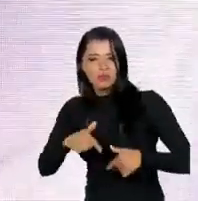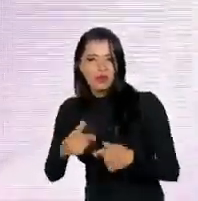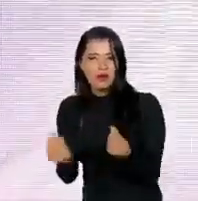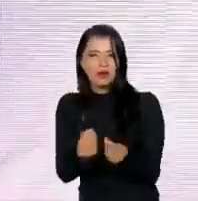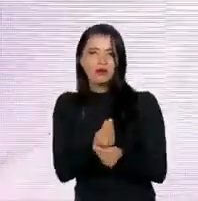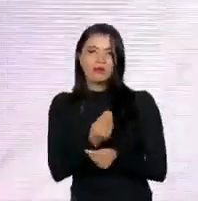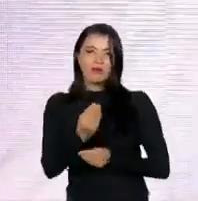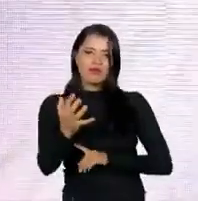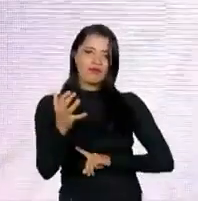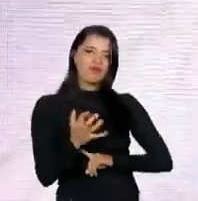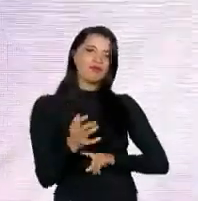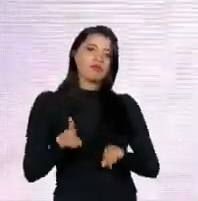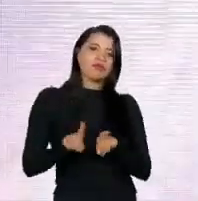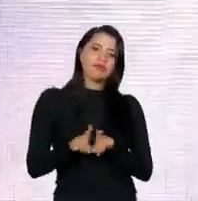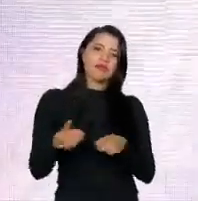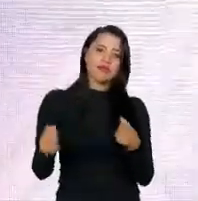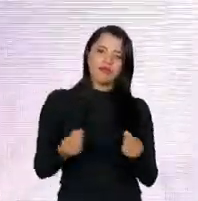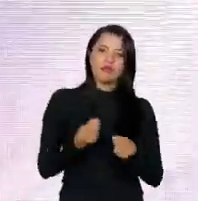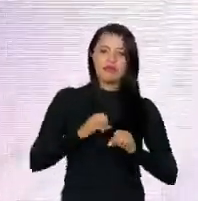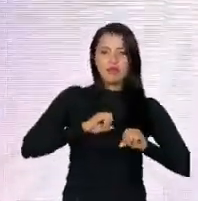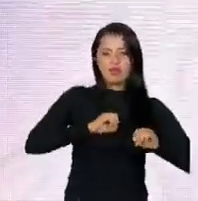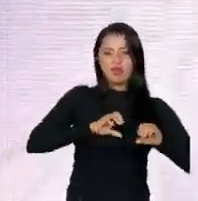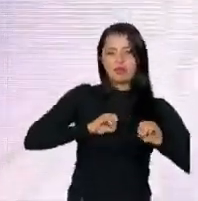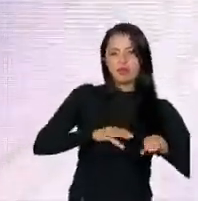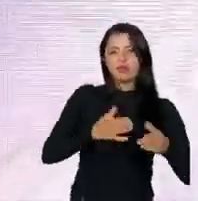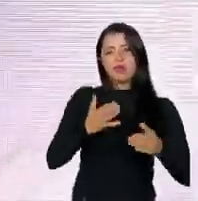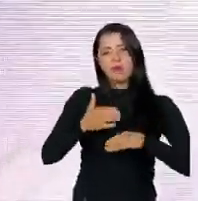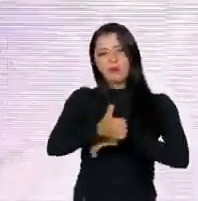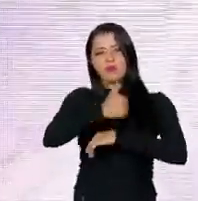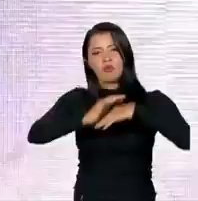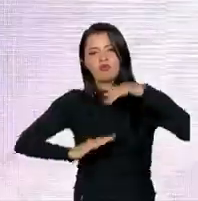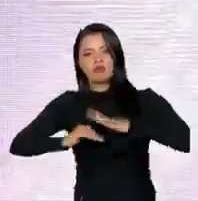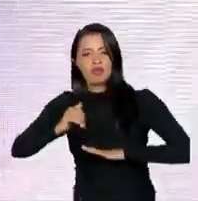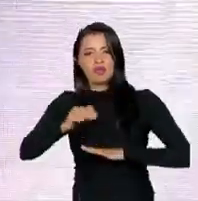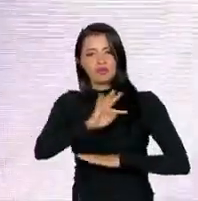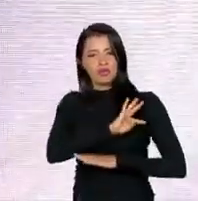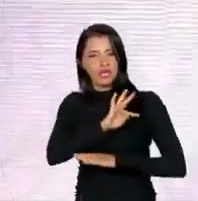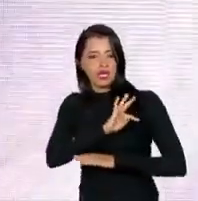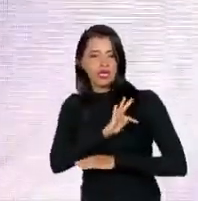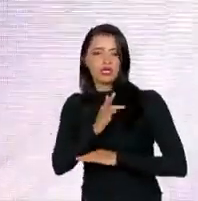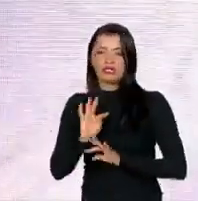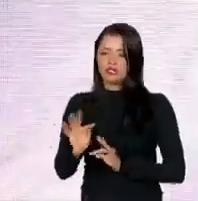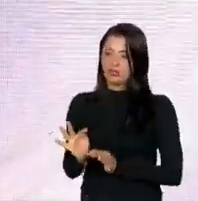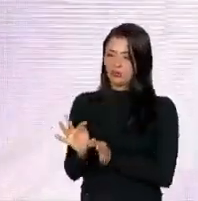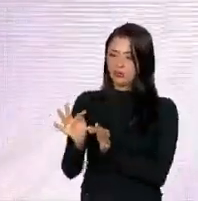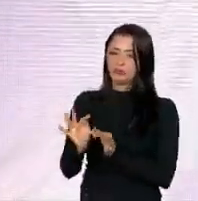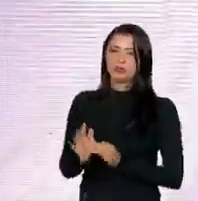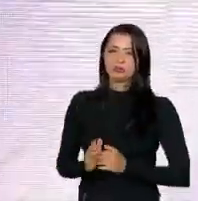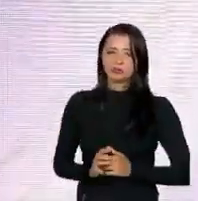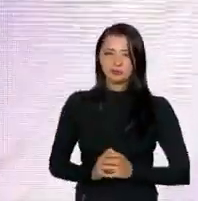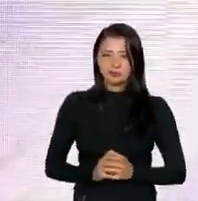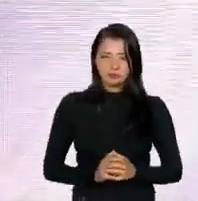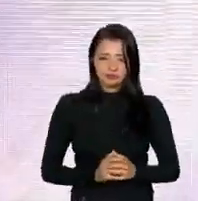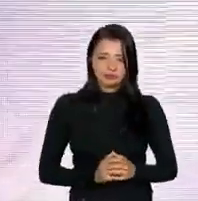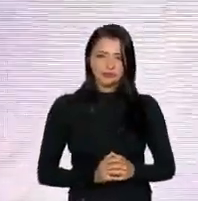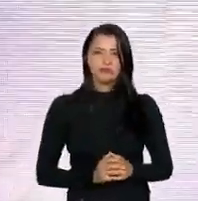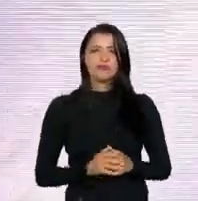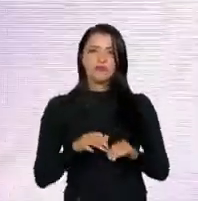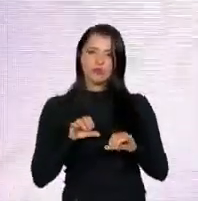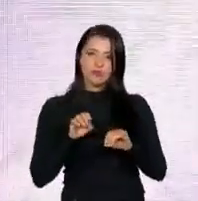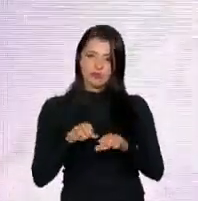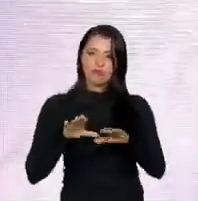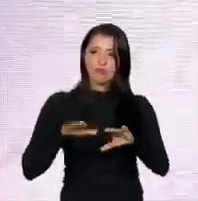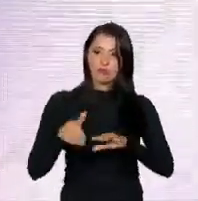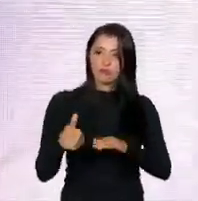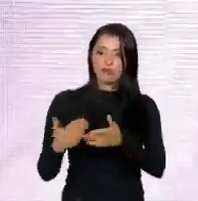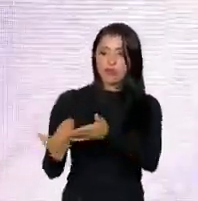influencia na educação profissionalizante, na educação técnica, tecnológica. A formação de mão de